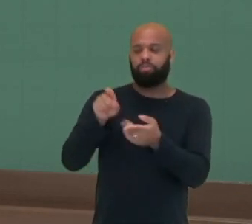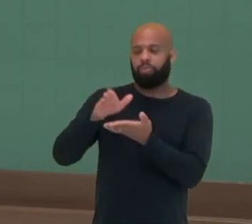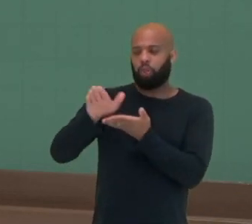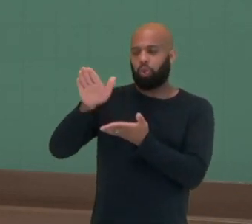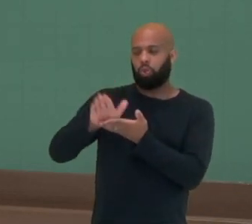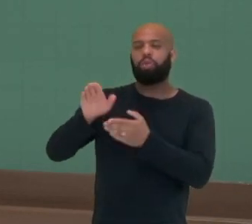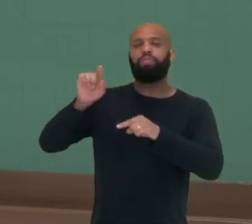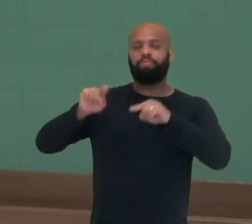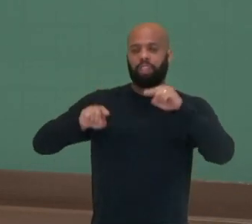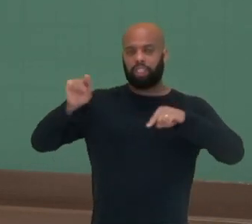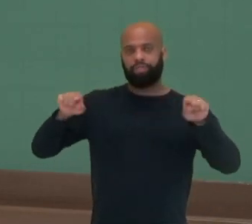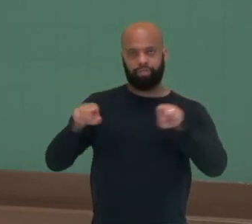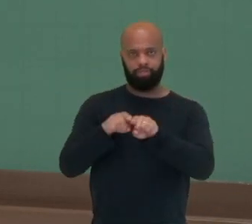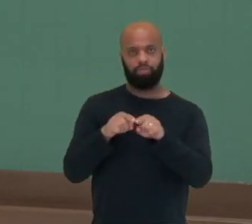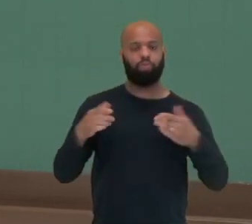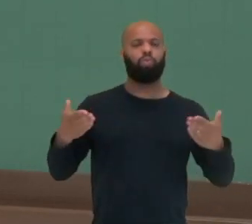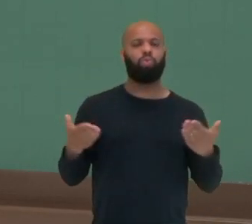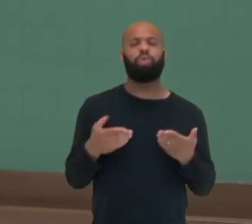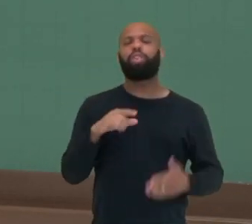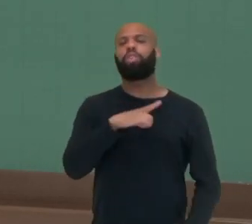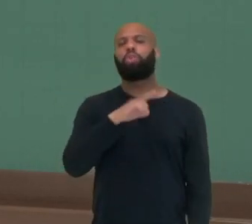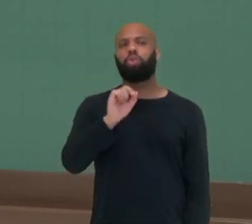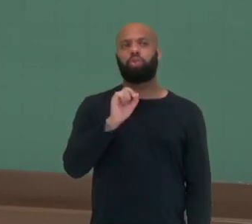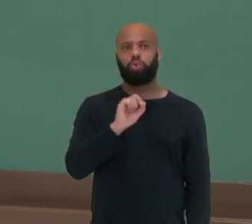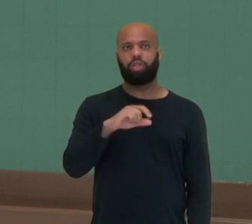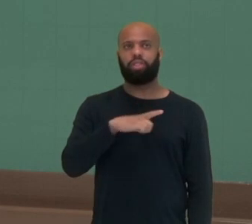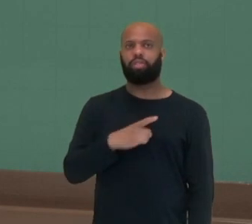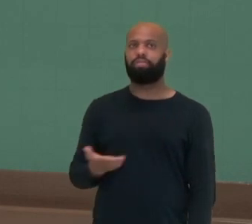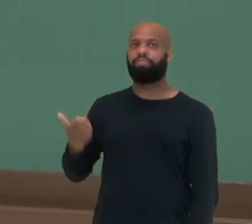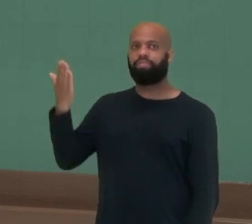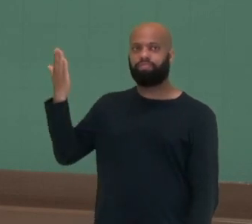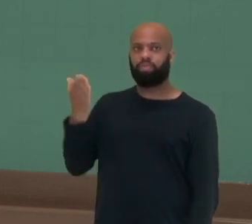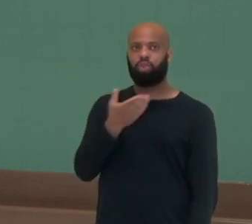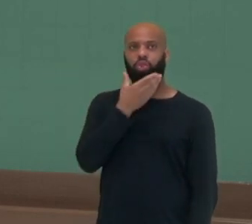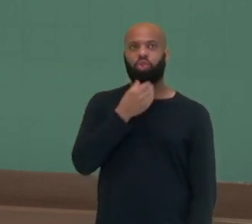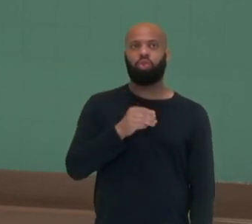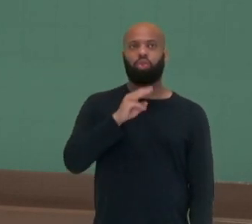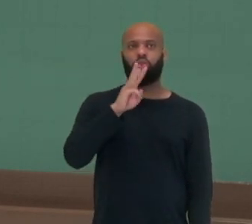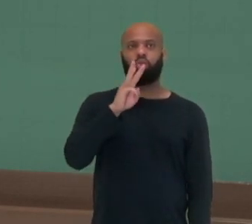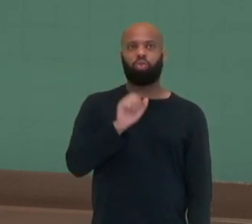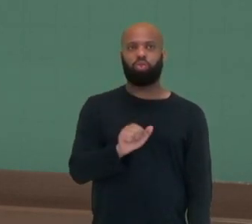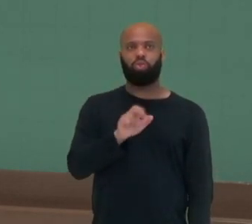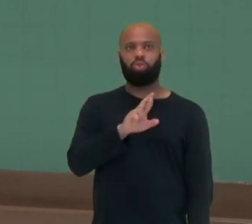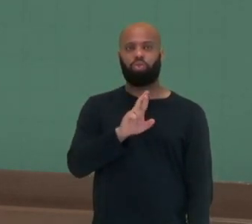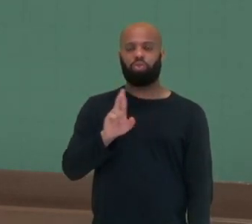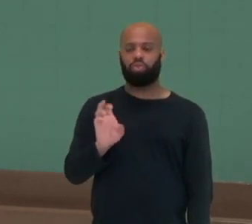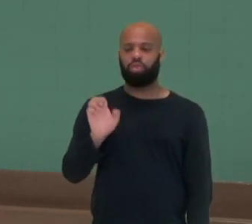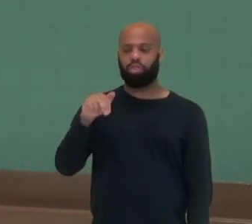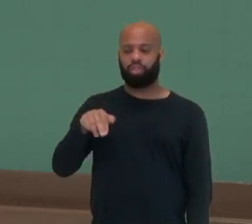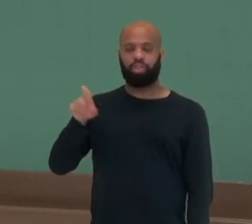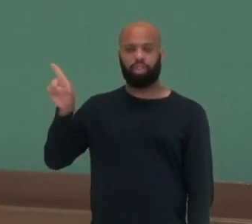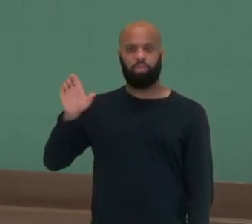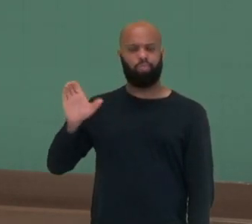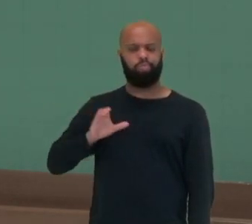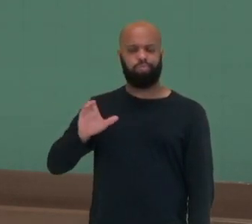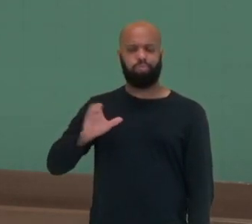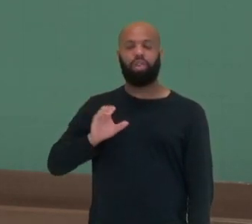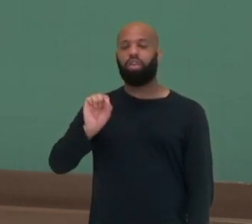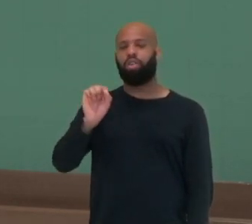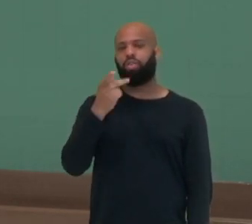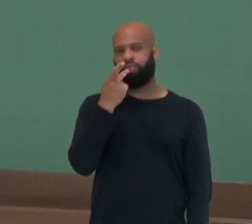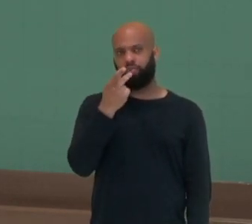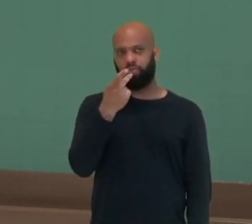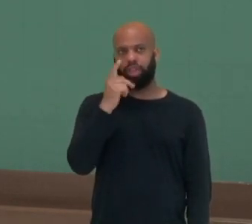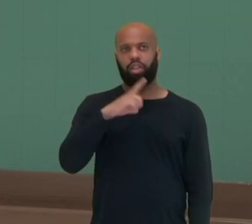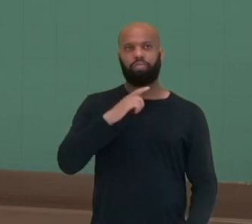variáveis. Que nós temos hoje uma citação do Warren Buffett, que é um dos grandes bilionários do mundo, que ele diz o seguinte: